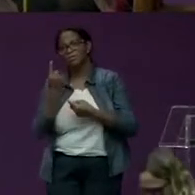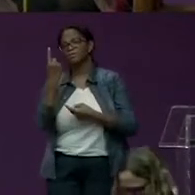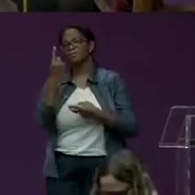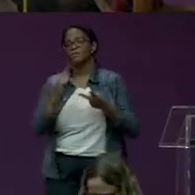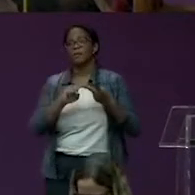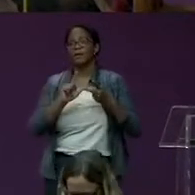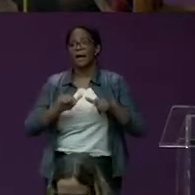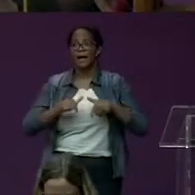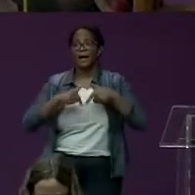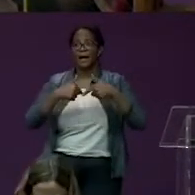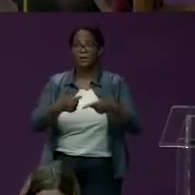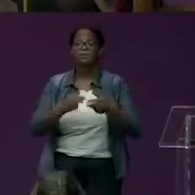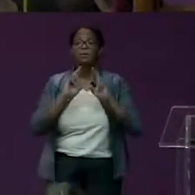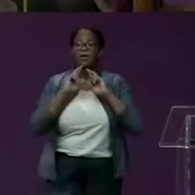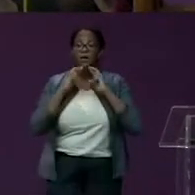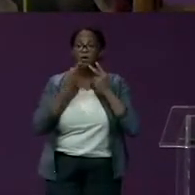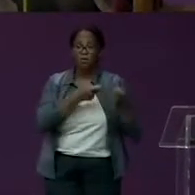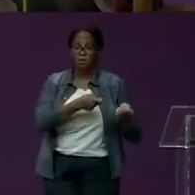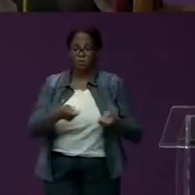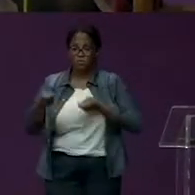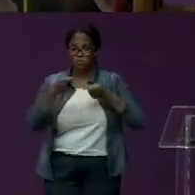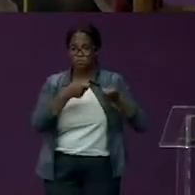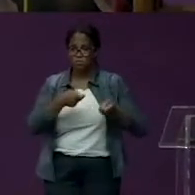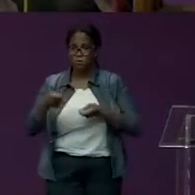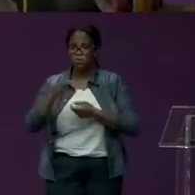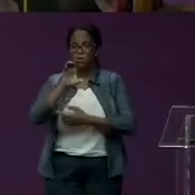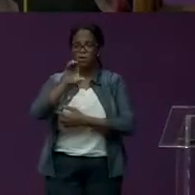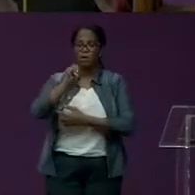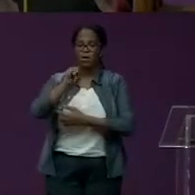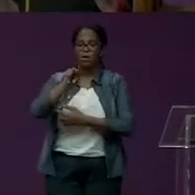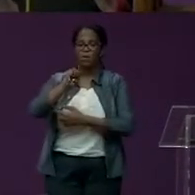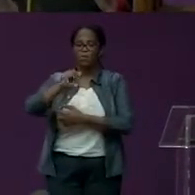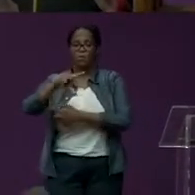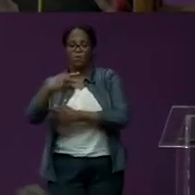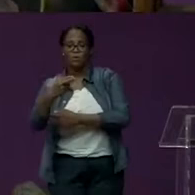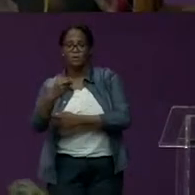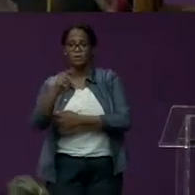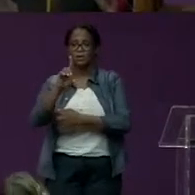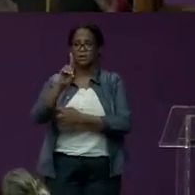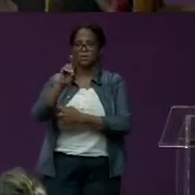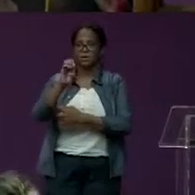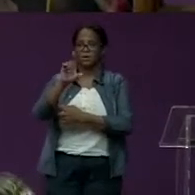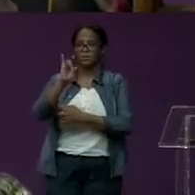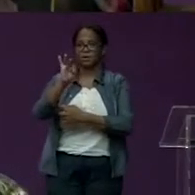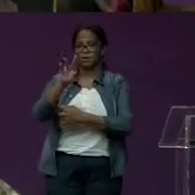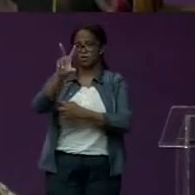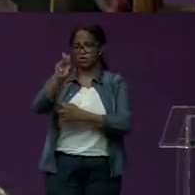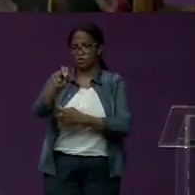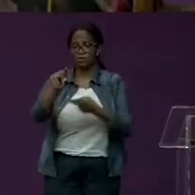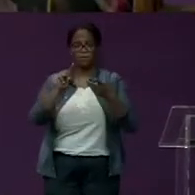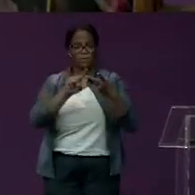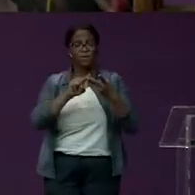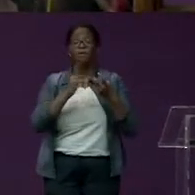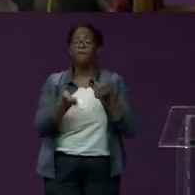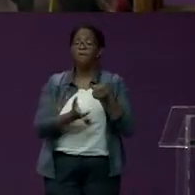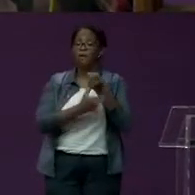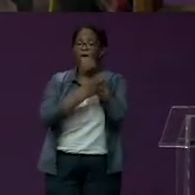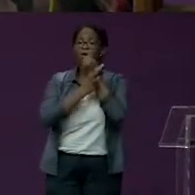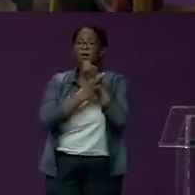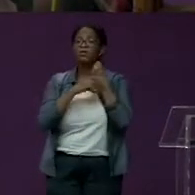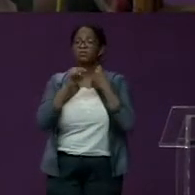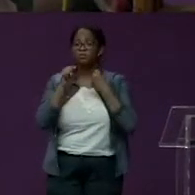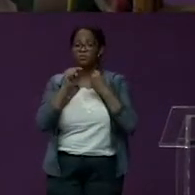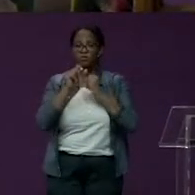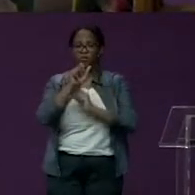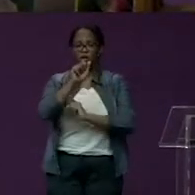Não só a reunião periódica do Conselho Deliberativo, mas também garantir agendas